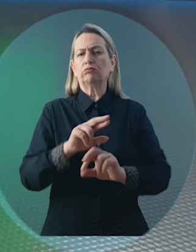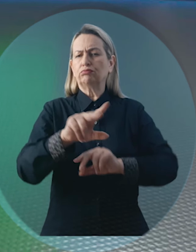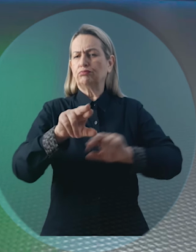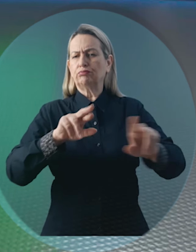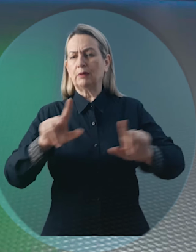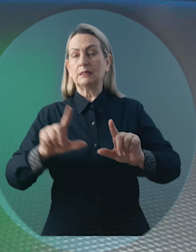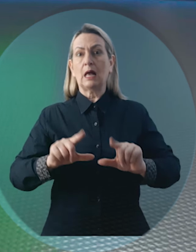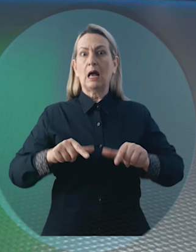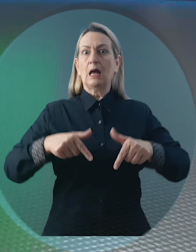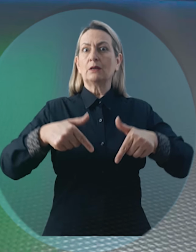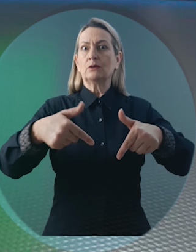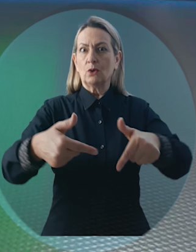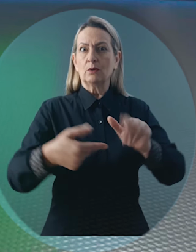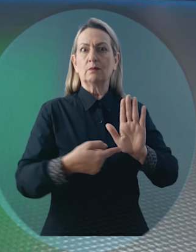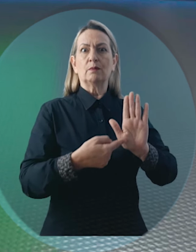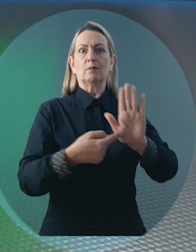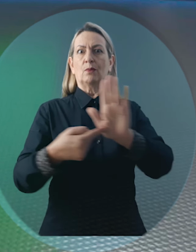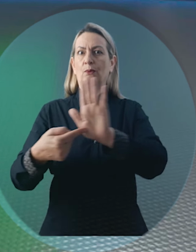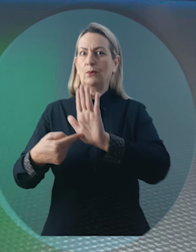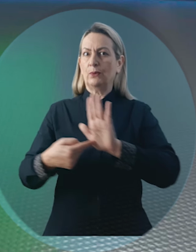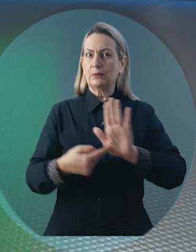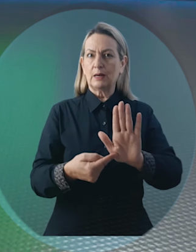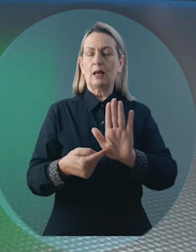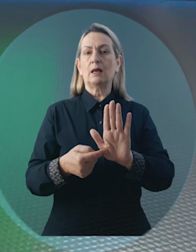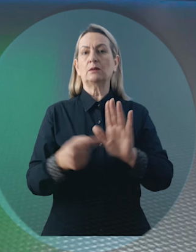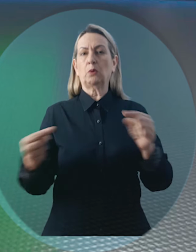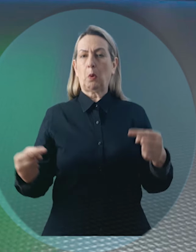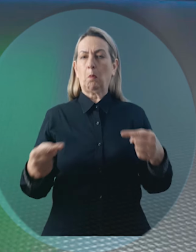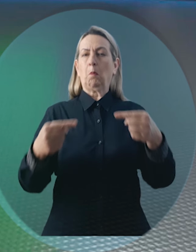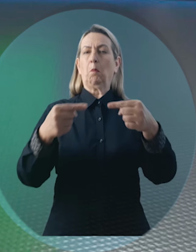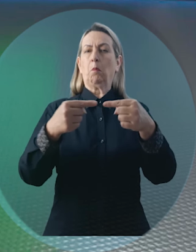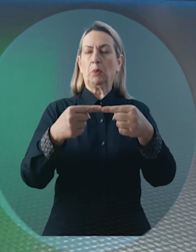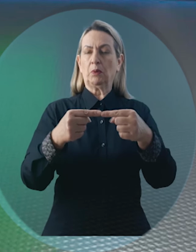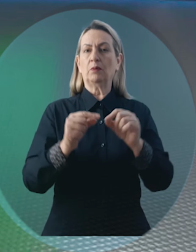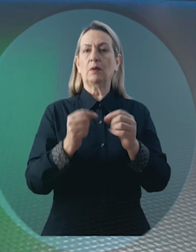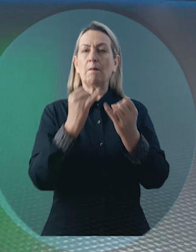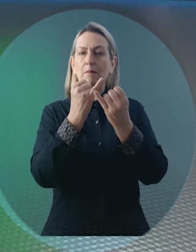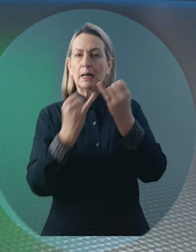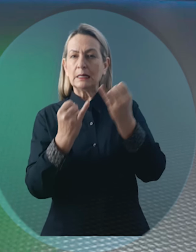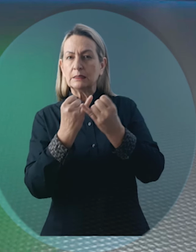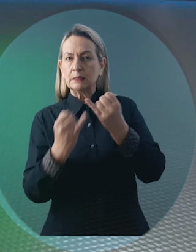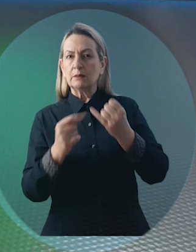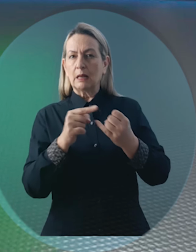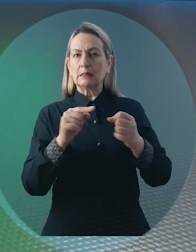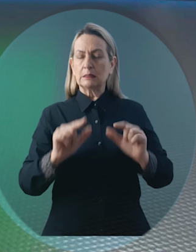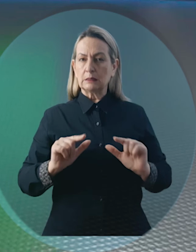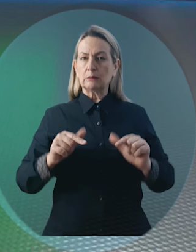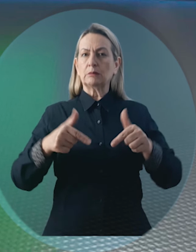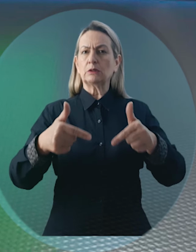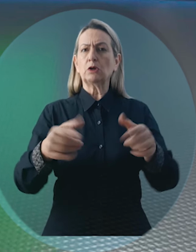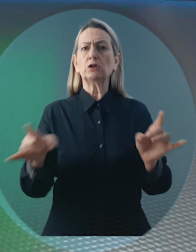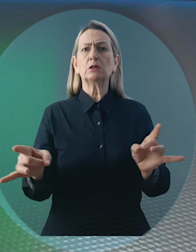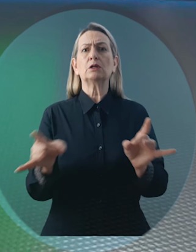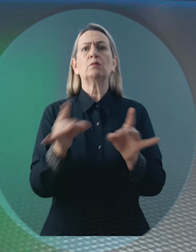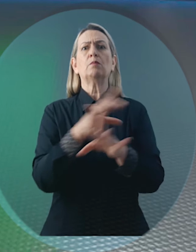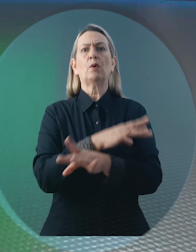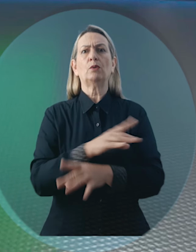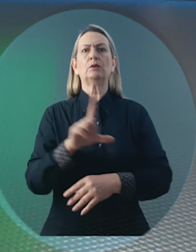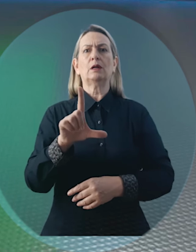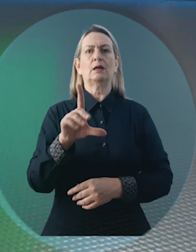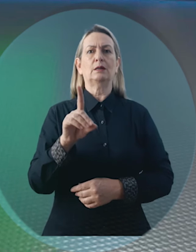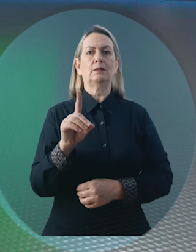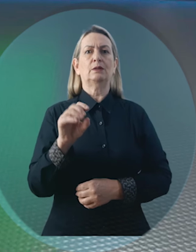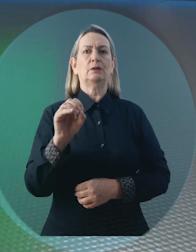ou várias das ações que foram aqui mencionadas né ou que são correspondentes são similares a elas